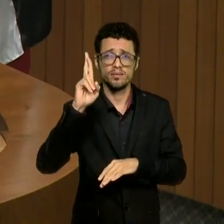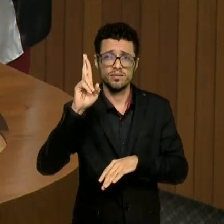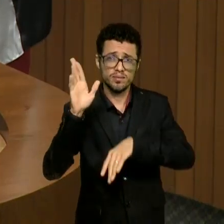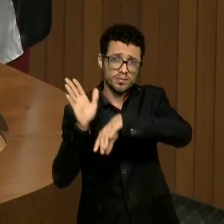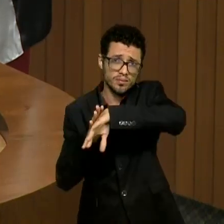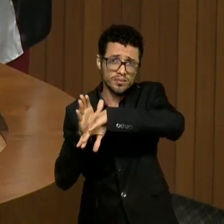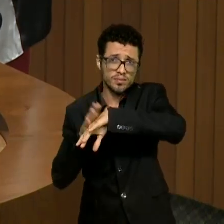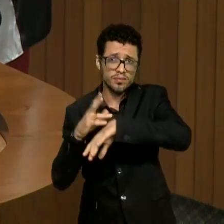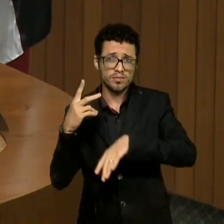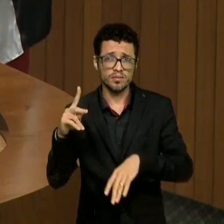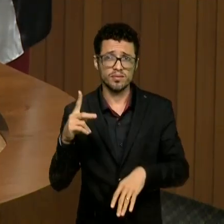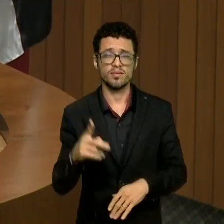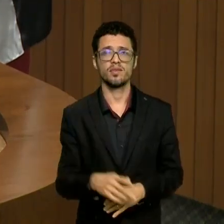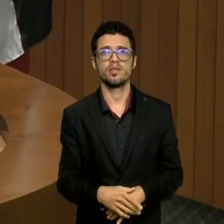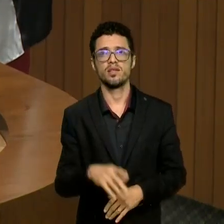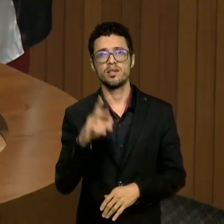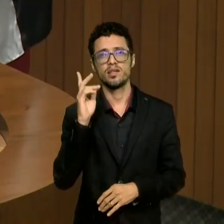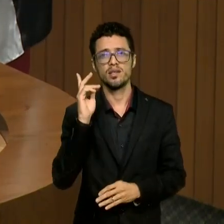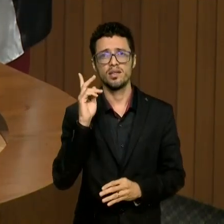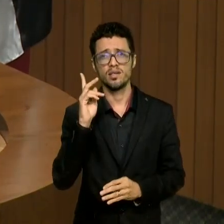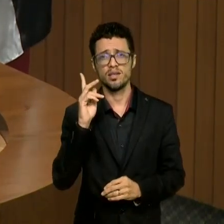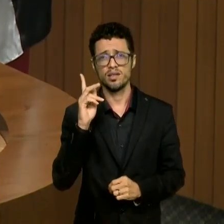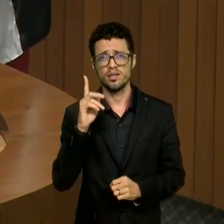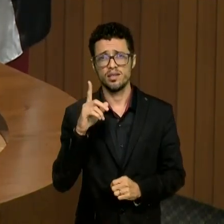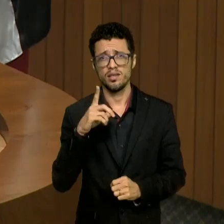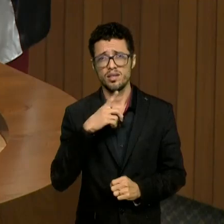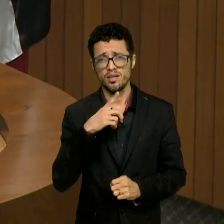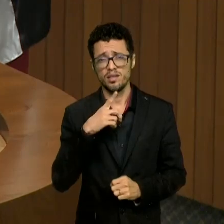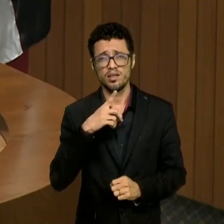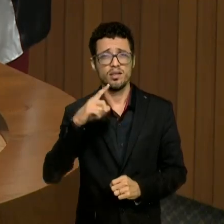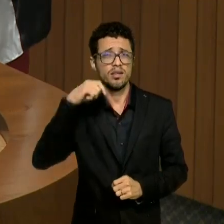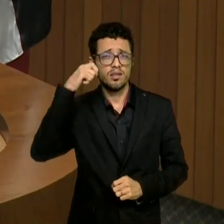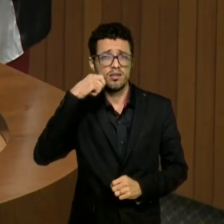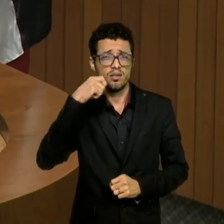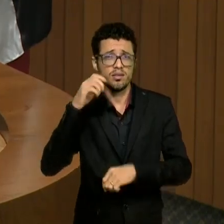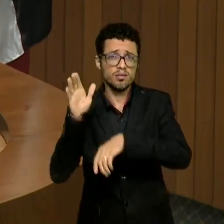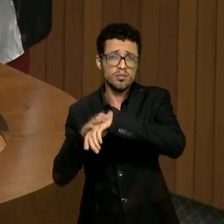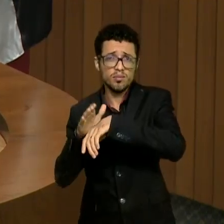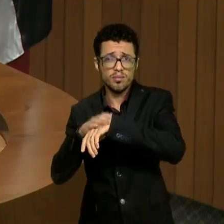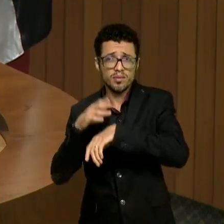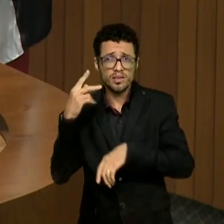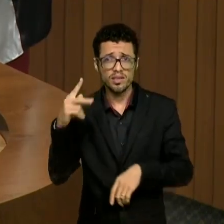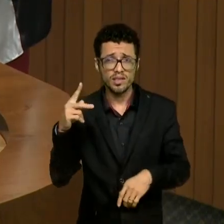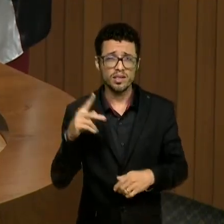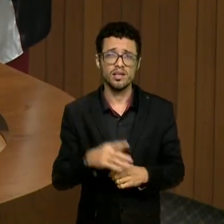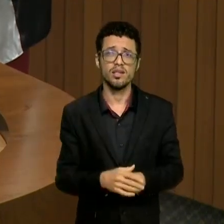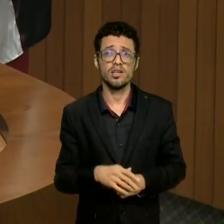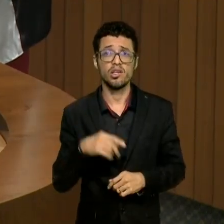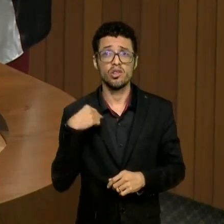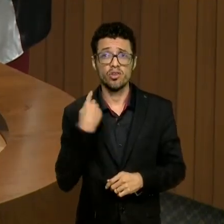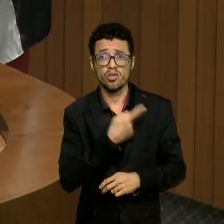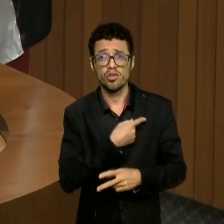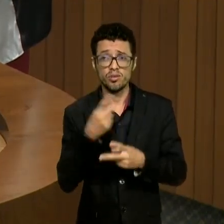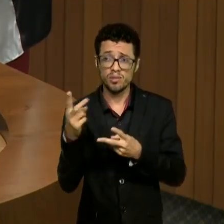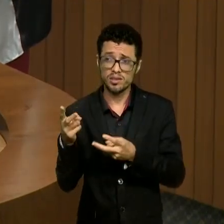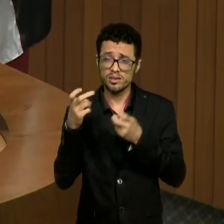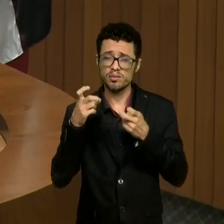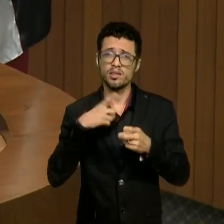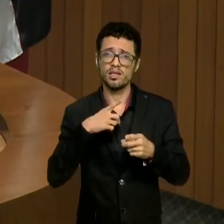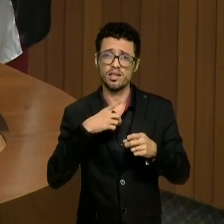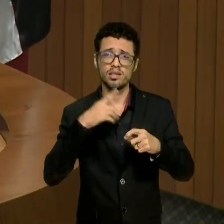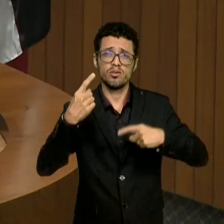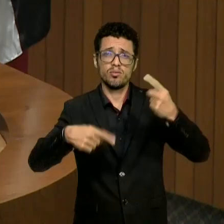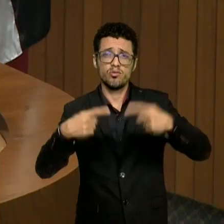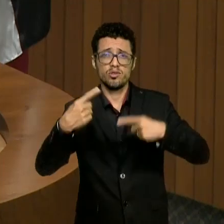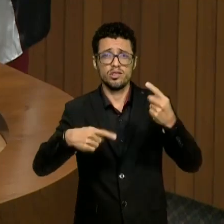era procurador-geral do Estado dele, e um advogado seu, a gente está vendo que está havendo política na composição do TRE. Então,